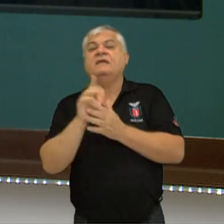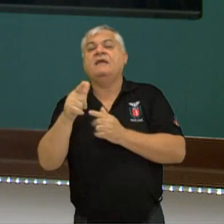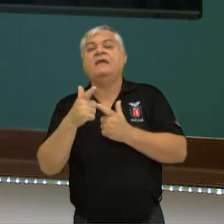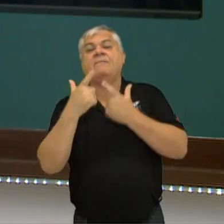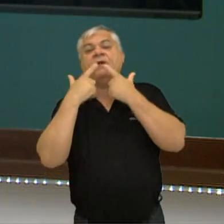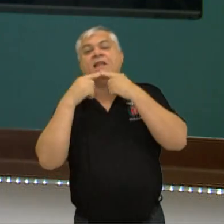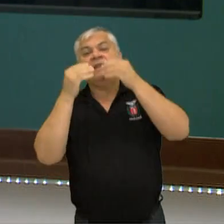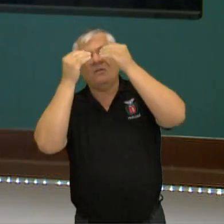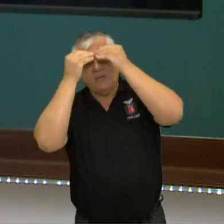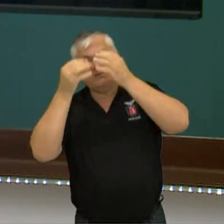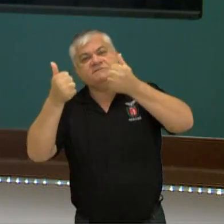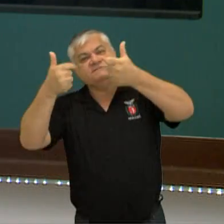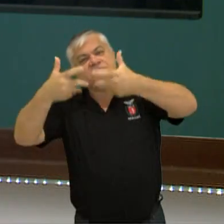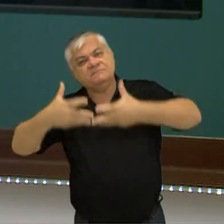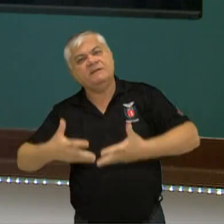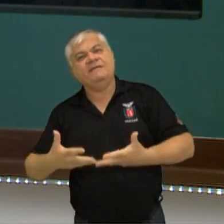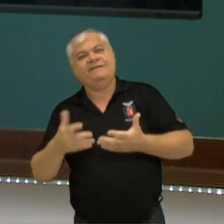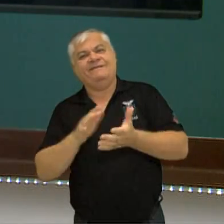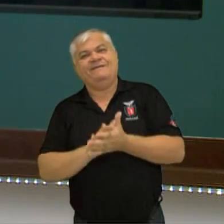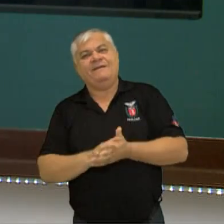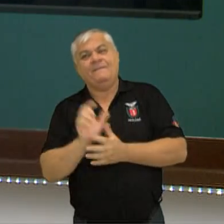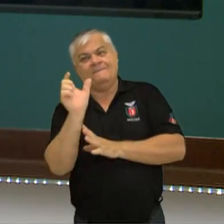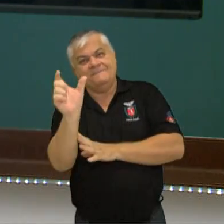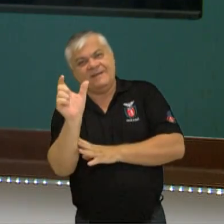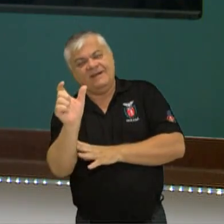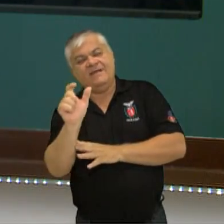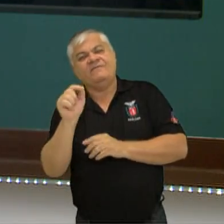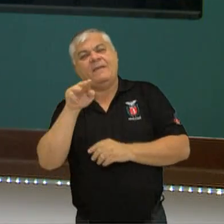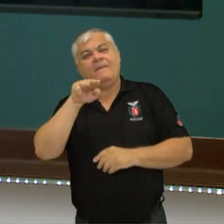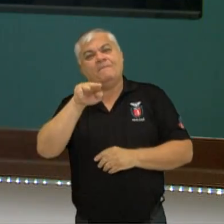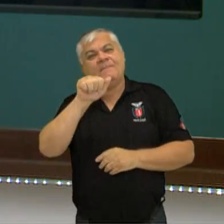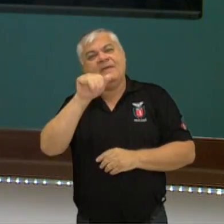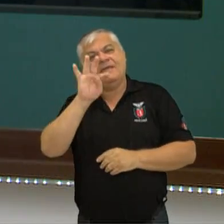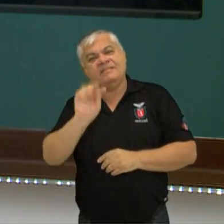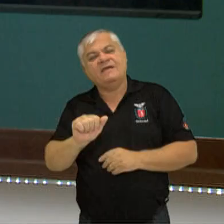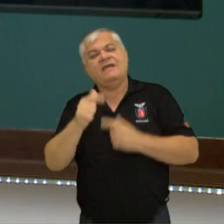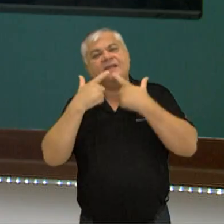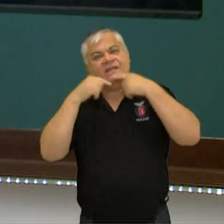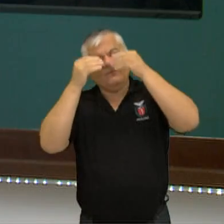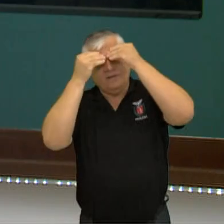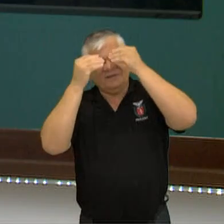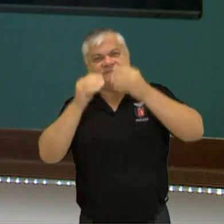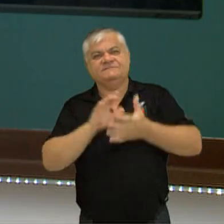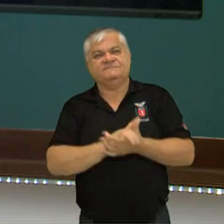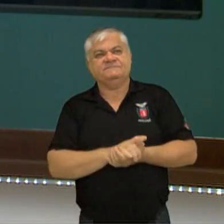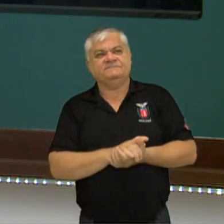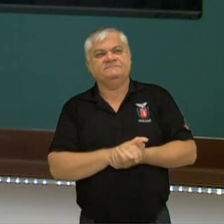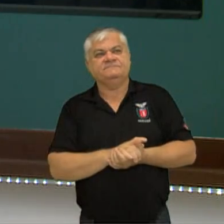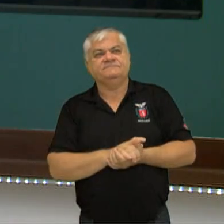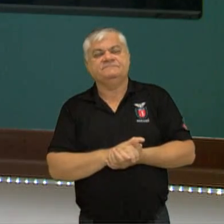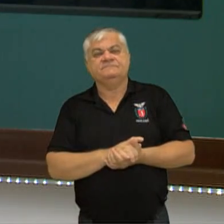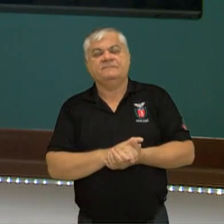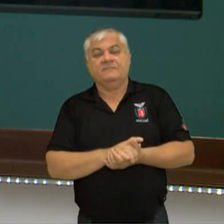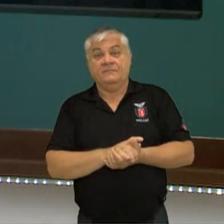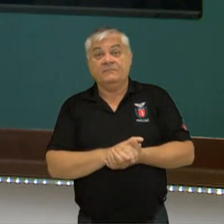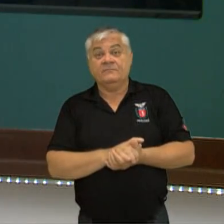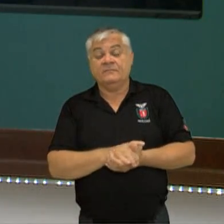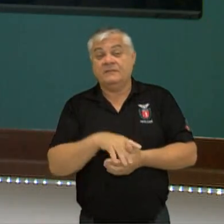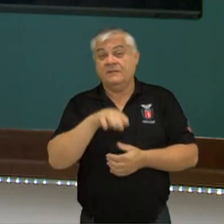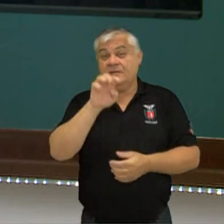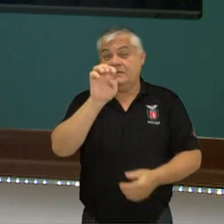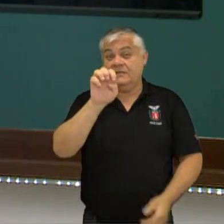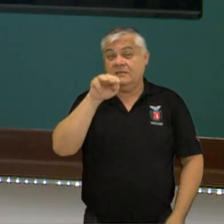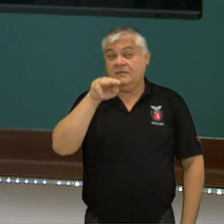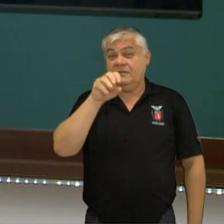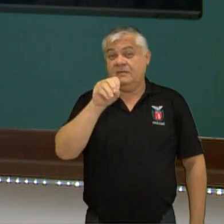linguagem explicando a própria linguagem. Então, eu chamo de metalinguagem. Função emotiva. É a função